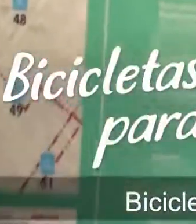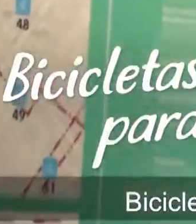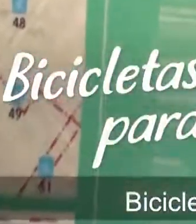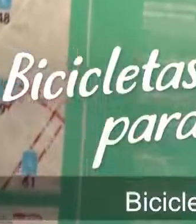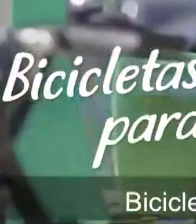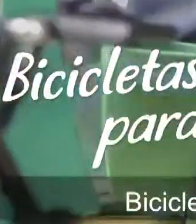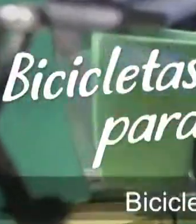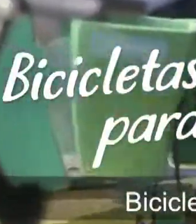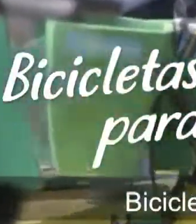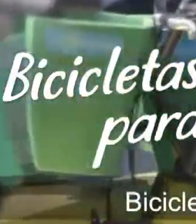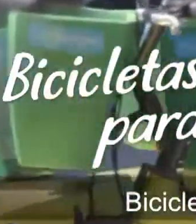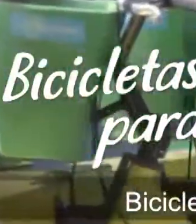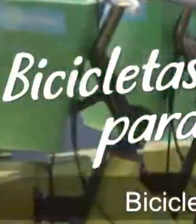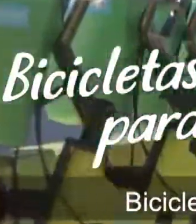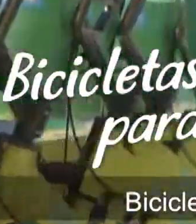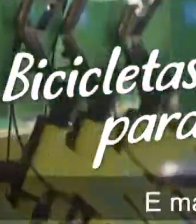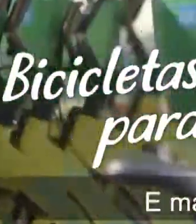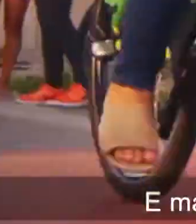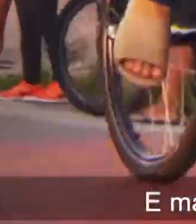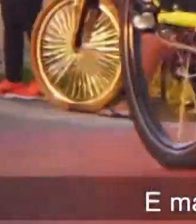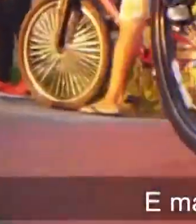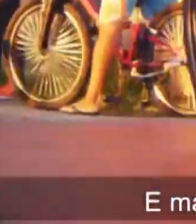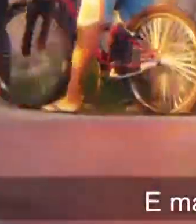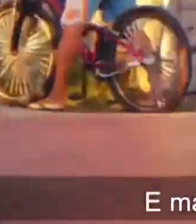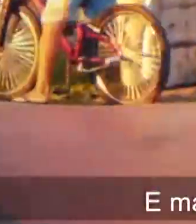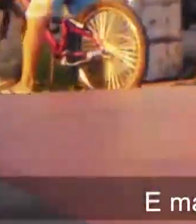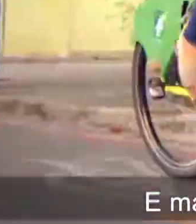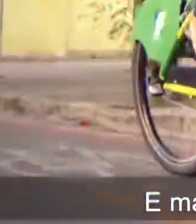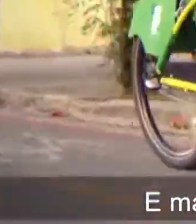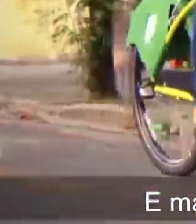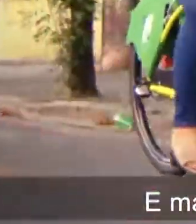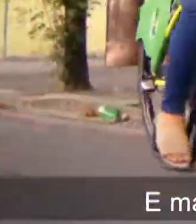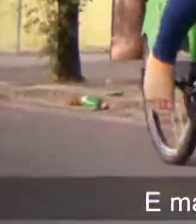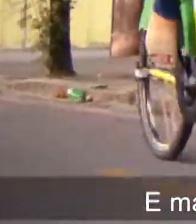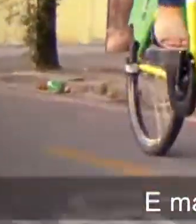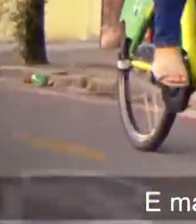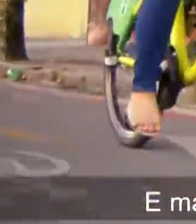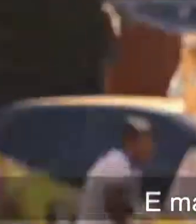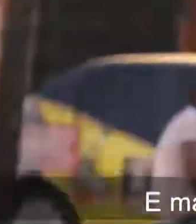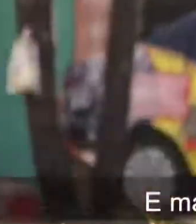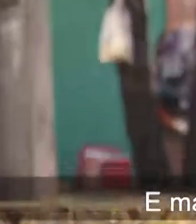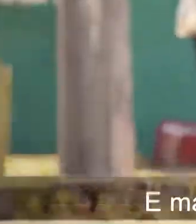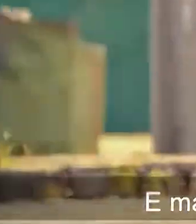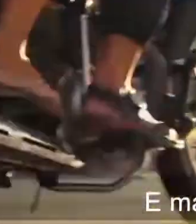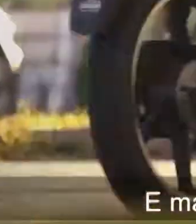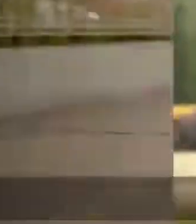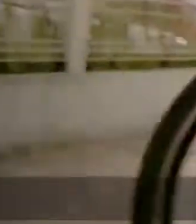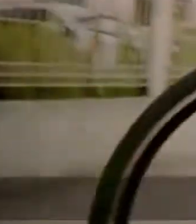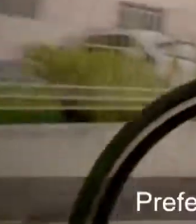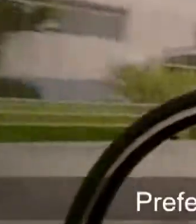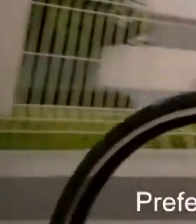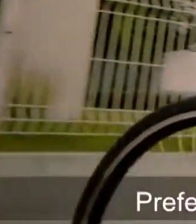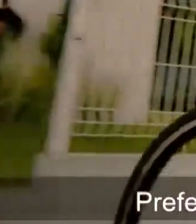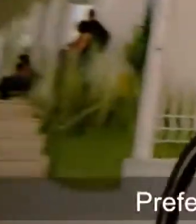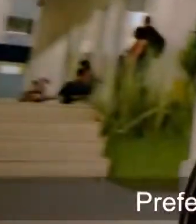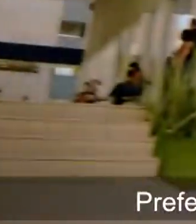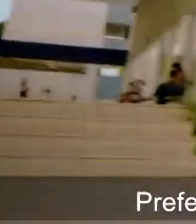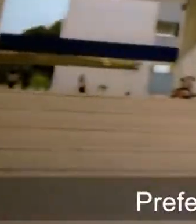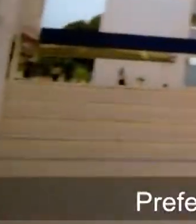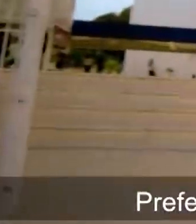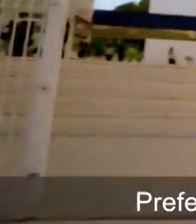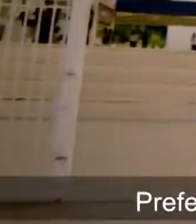Rui, que você dissolve os sindicatos e proíbe a organização dos trabalhadores. Você fecha o parlamento.